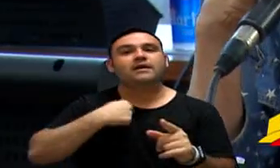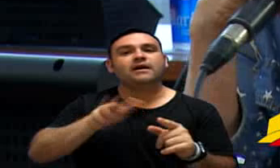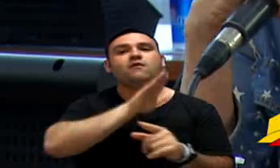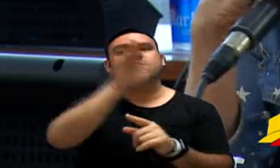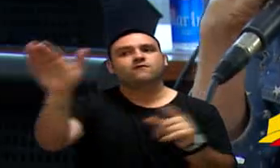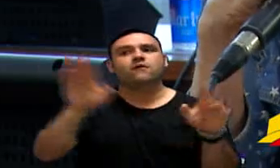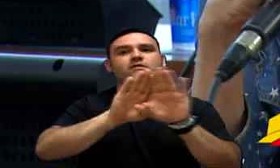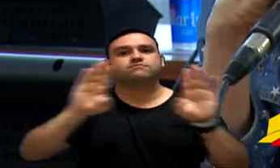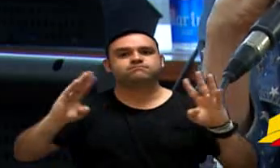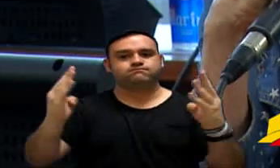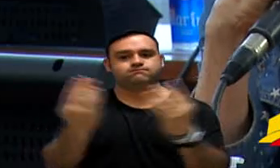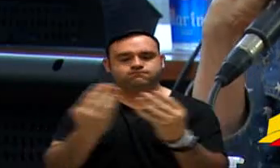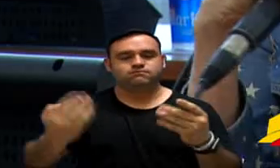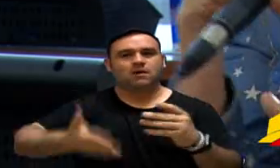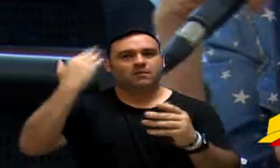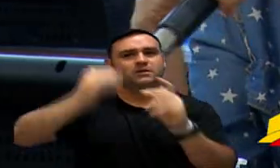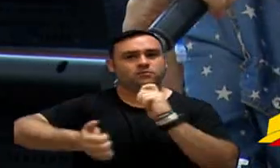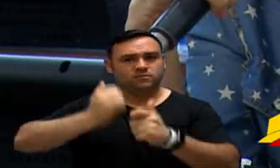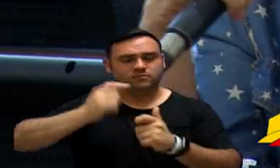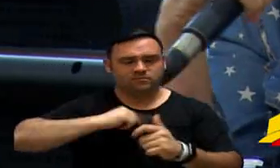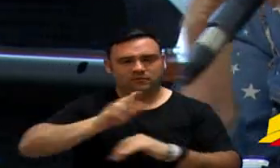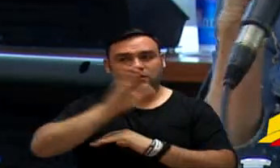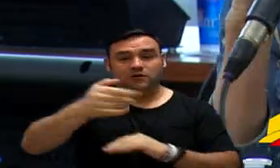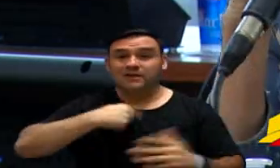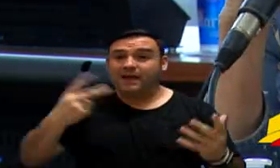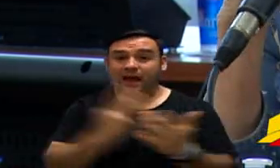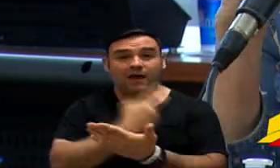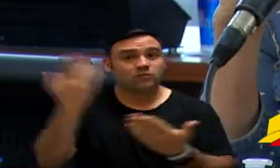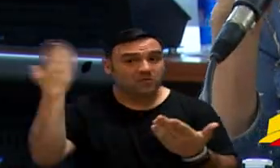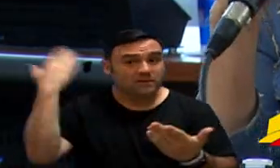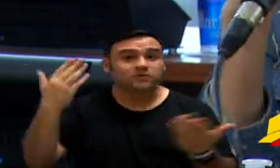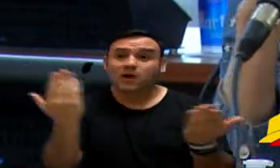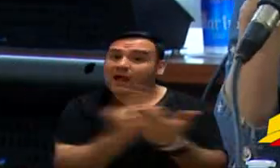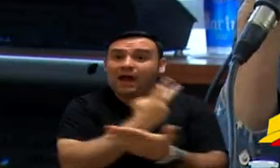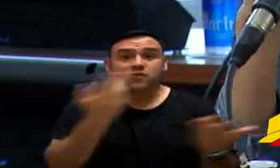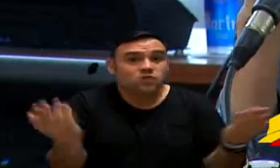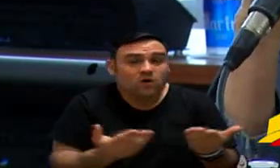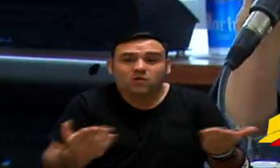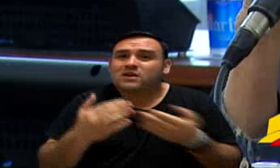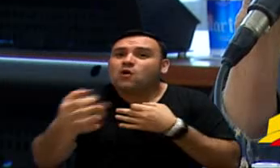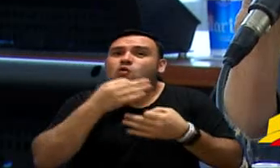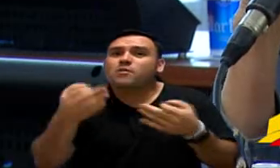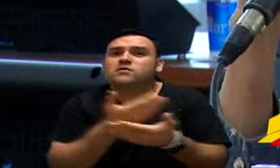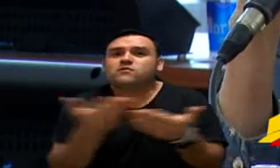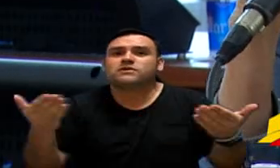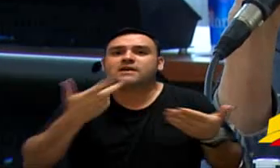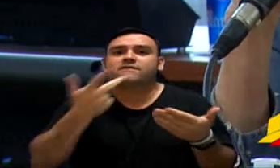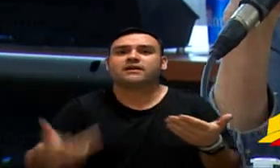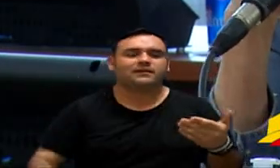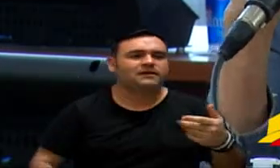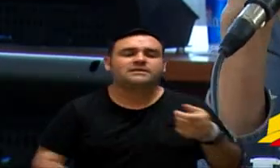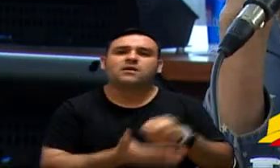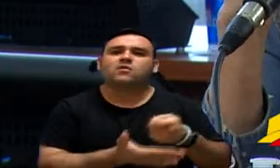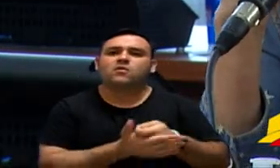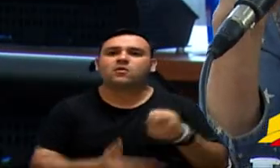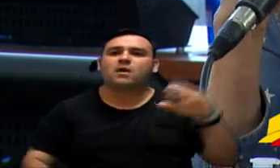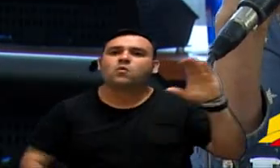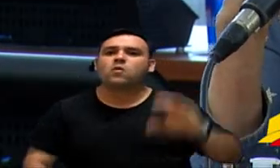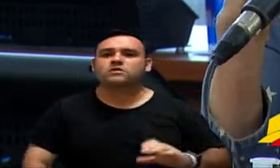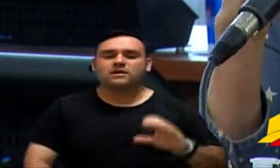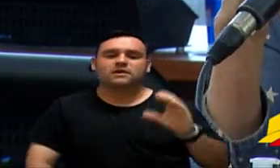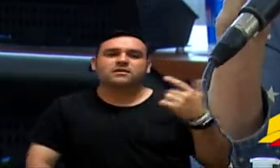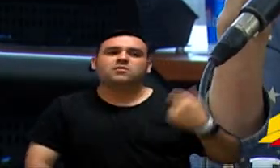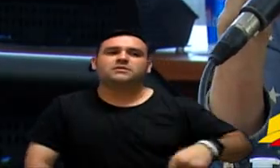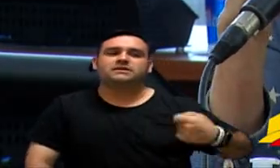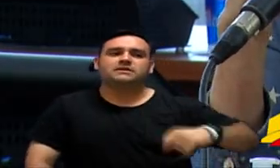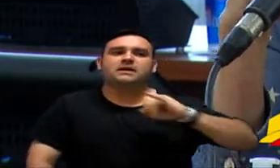Multiuso e errado naquela época, errado agora. Com argumentos cobrar, vocês então usando... Cobrar, então não venha cobrar vocês que o Conselho tinha